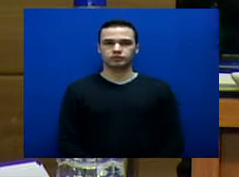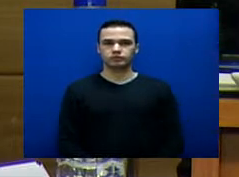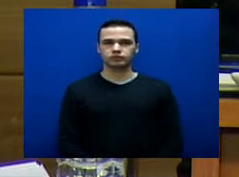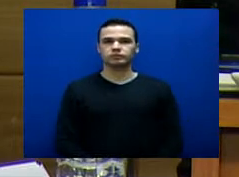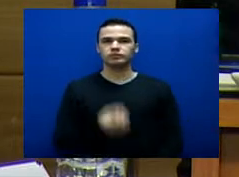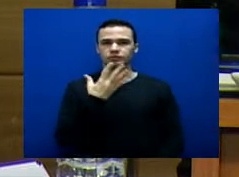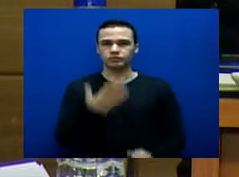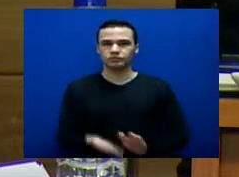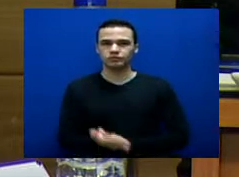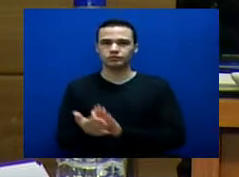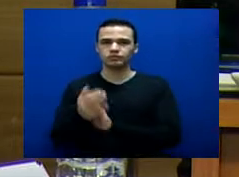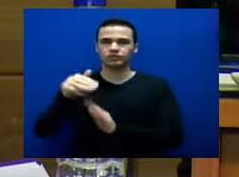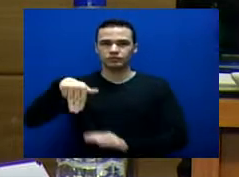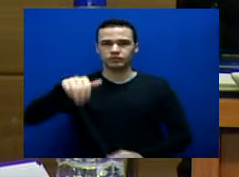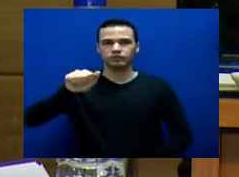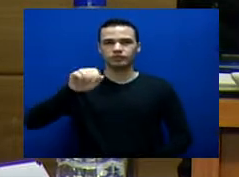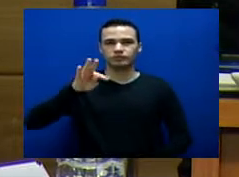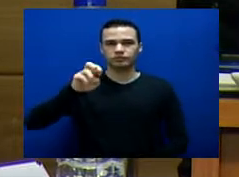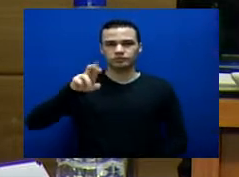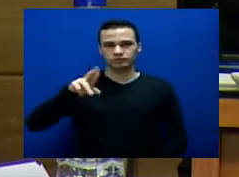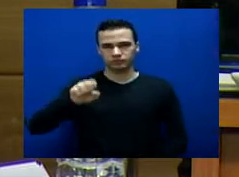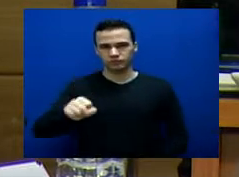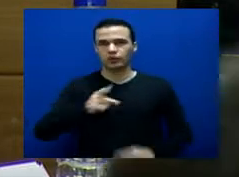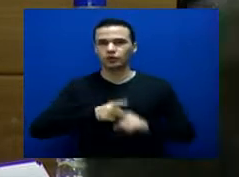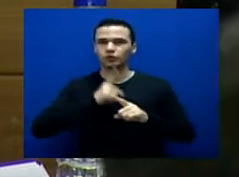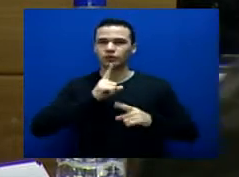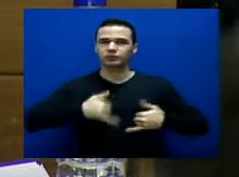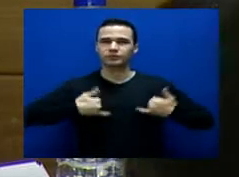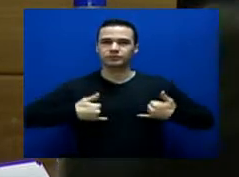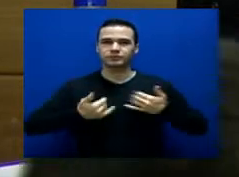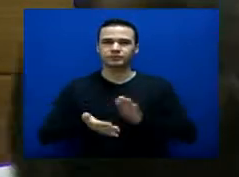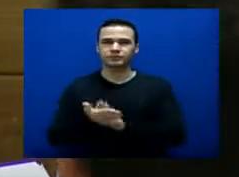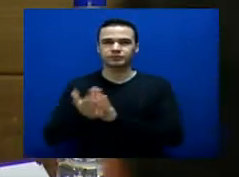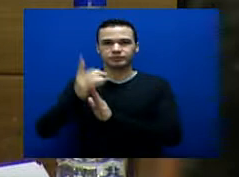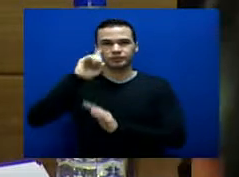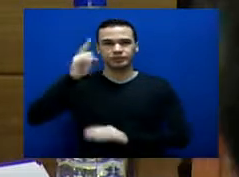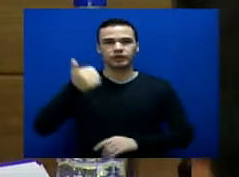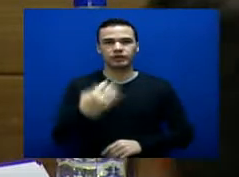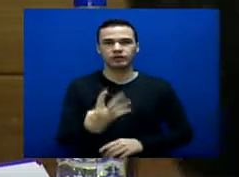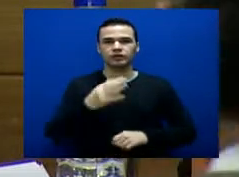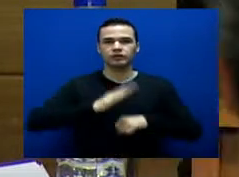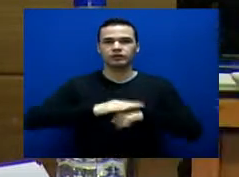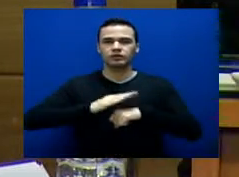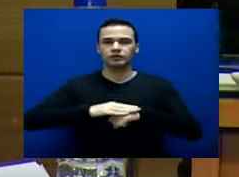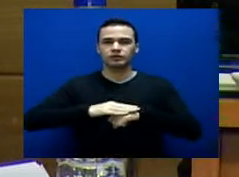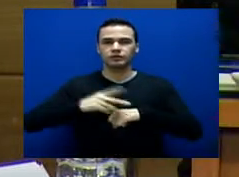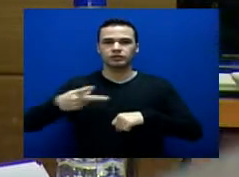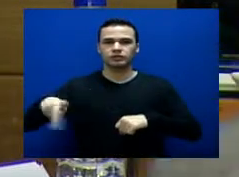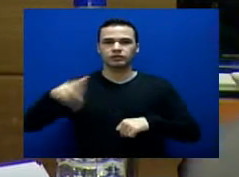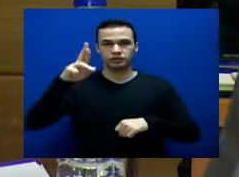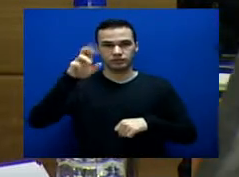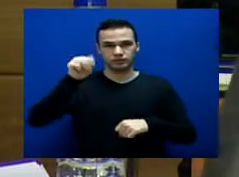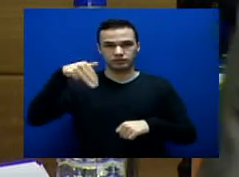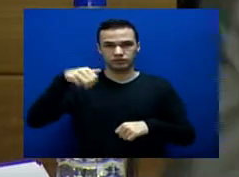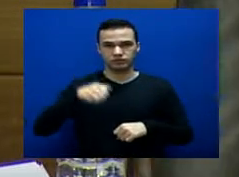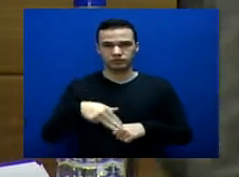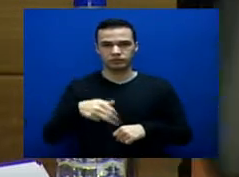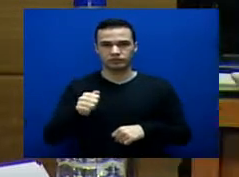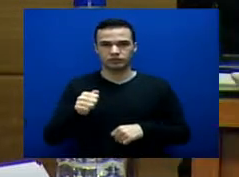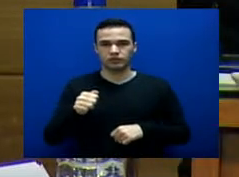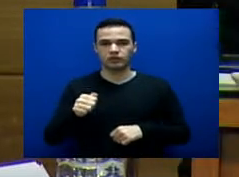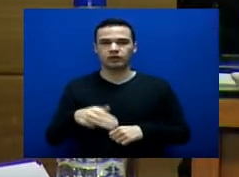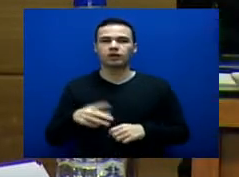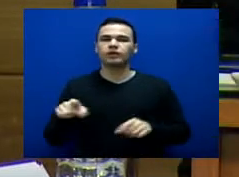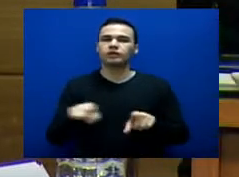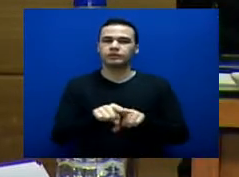Votos e congratulações a Matheus da Costa pela passagem da sua data natalícia, comemorado dia 14 de agosto, voto com o vereador Renan Santos.